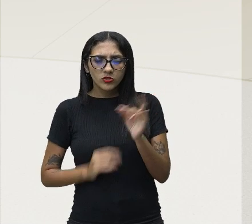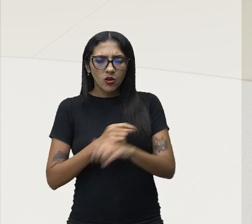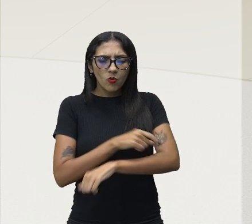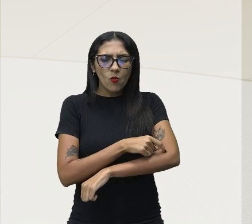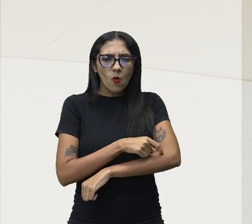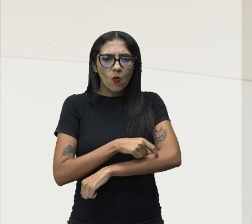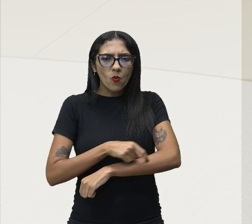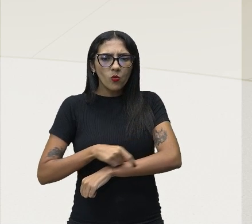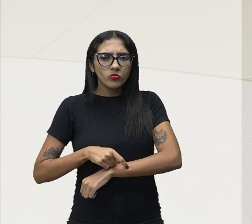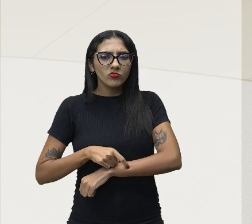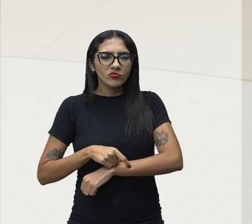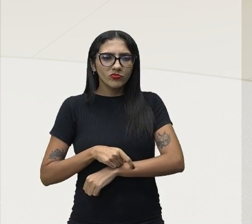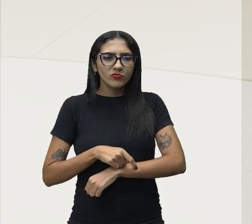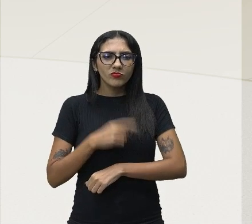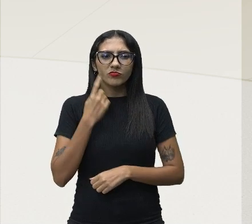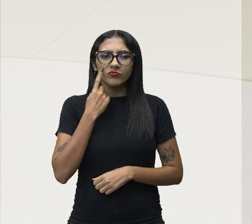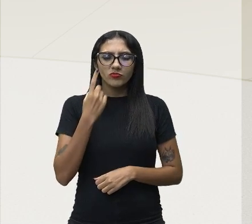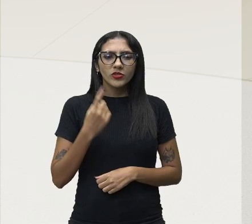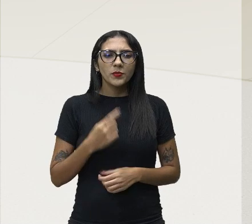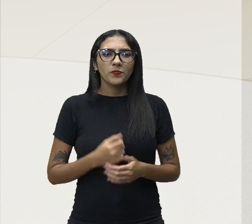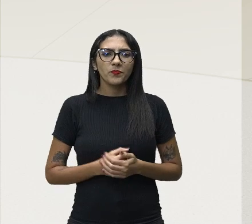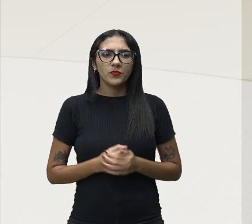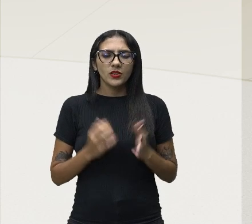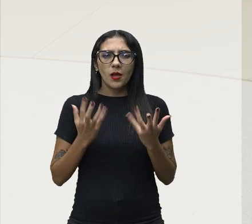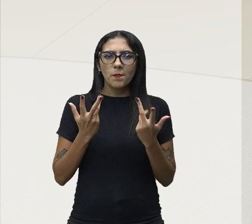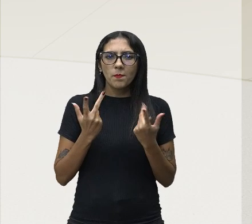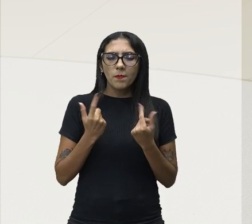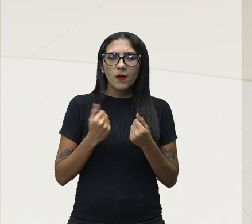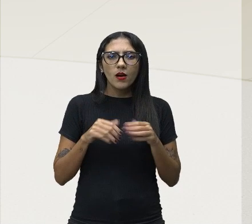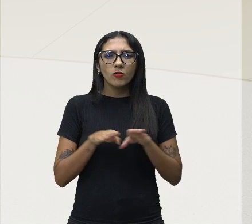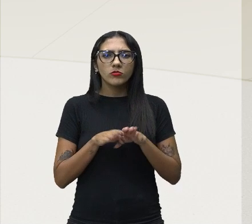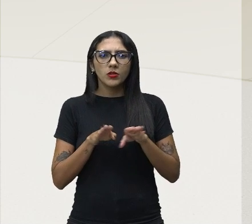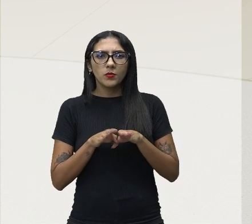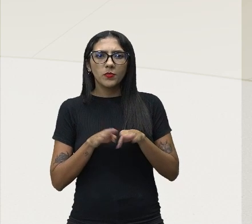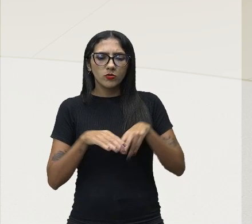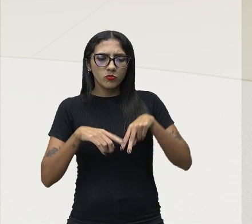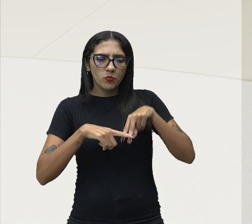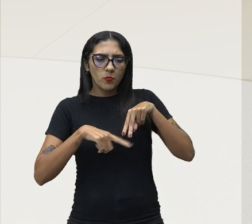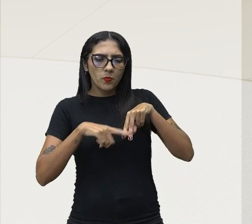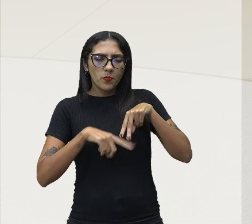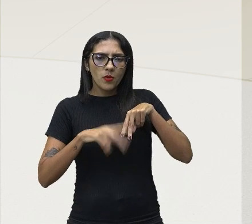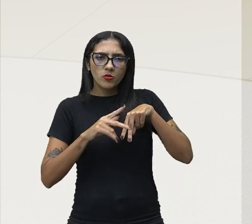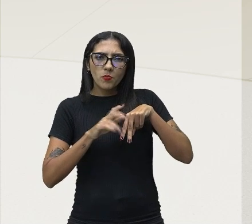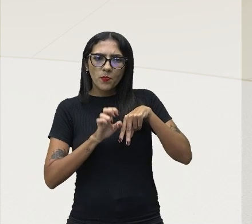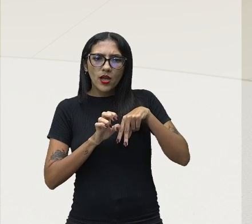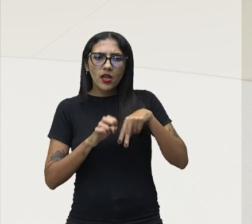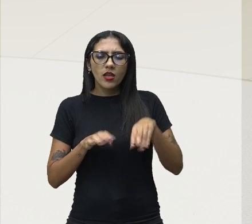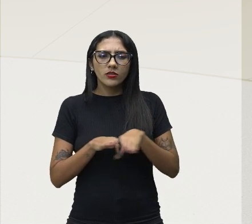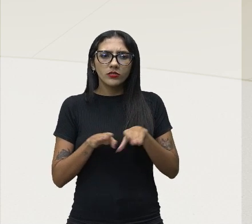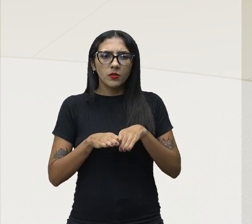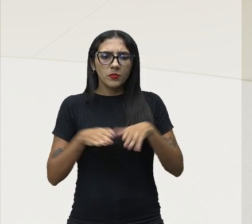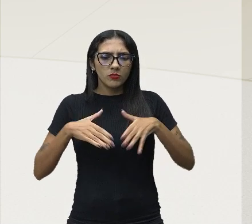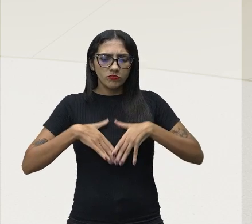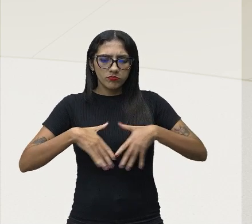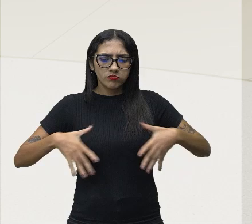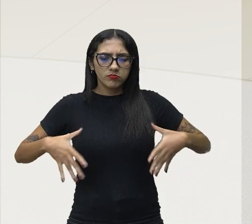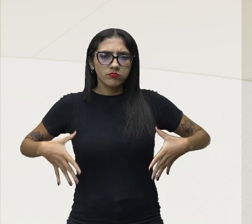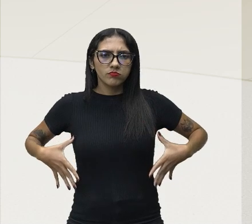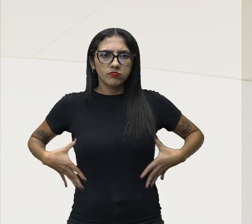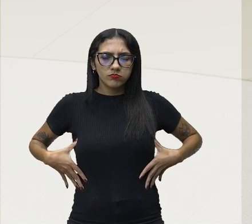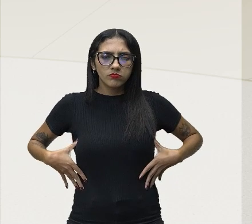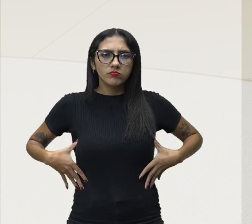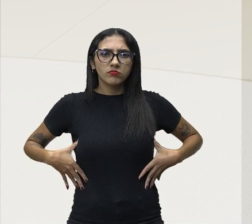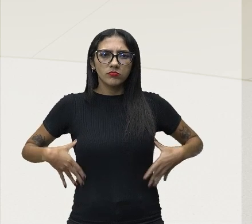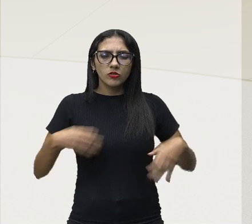a gente consegue observar ali, ó, os ossos da mão, dos pés, né? De todo o corpo, a caixa torácica que vai proteger